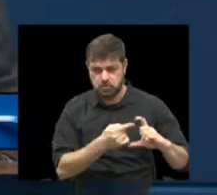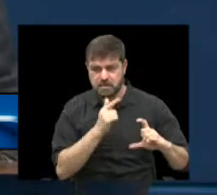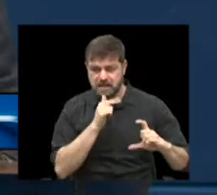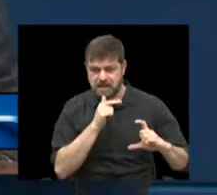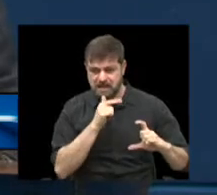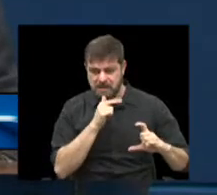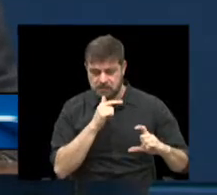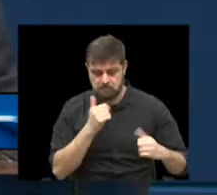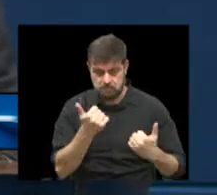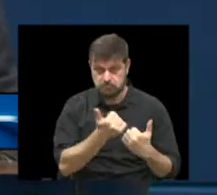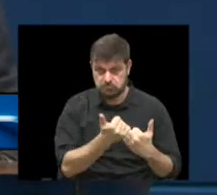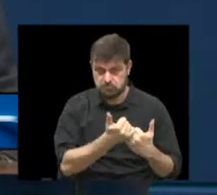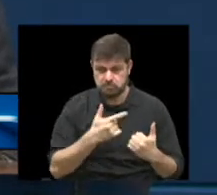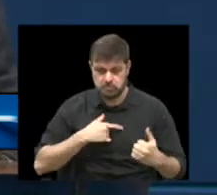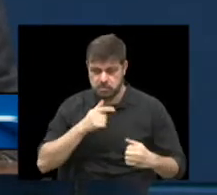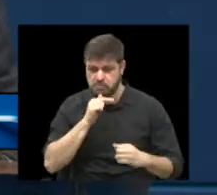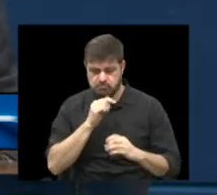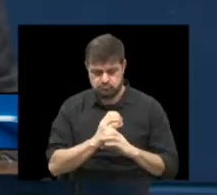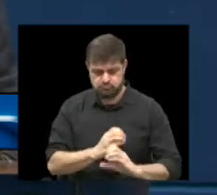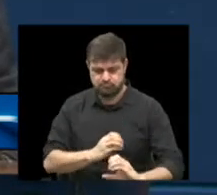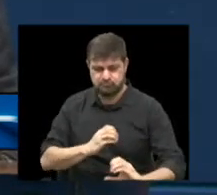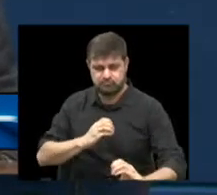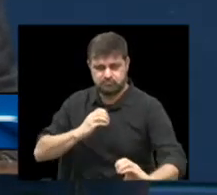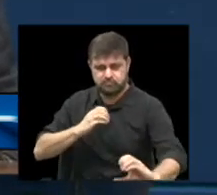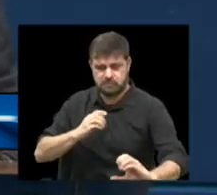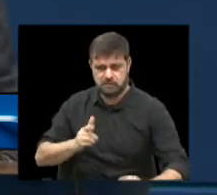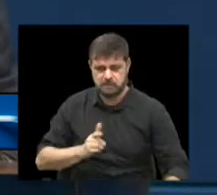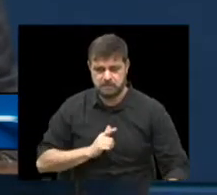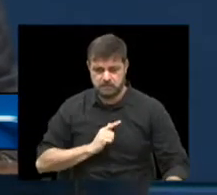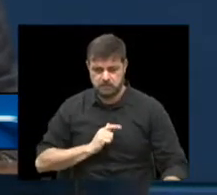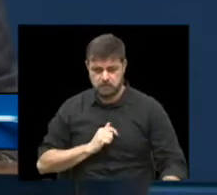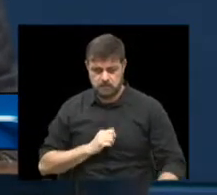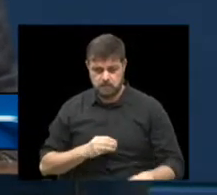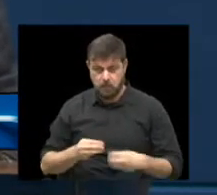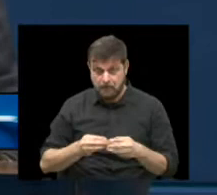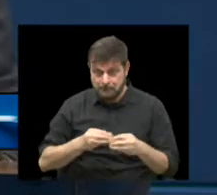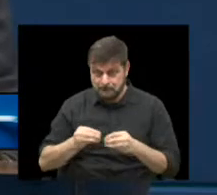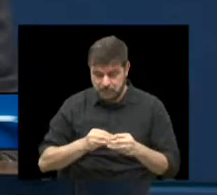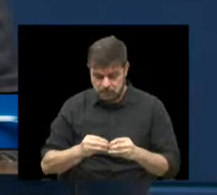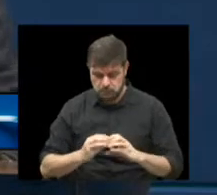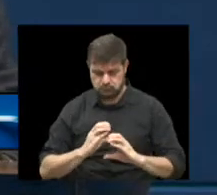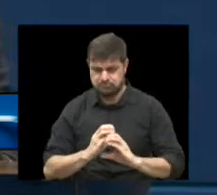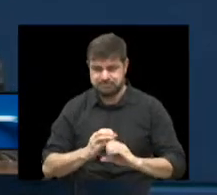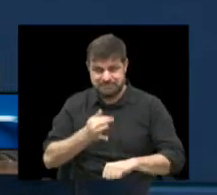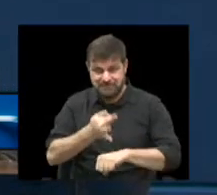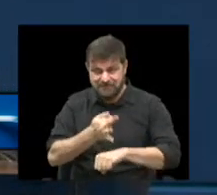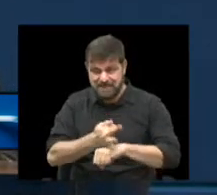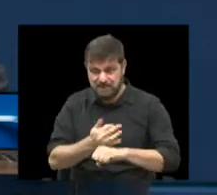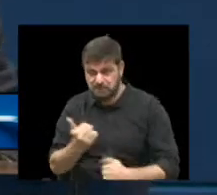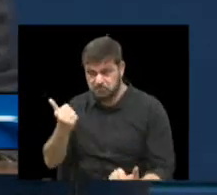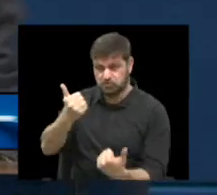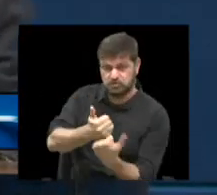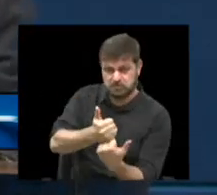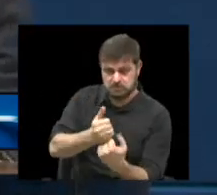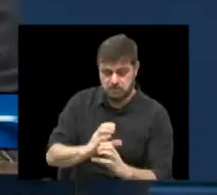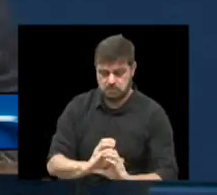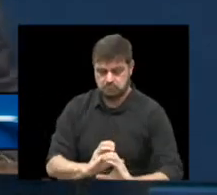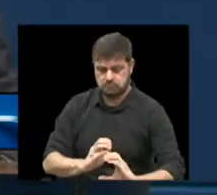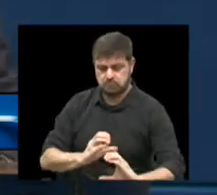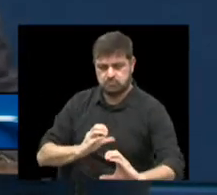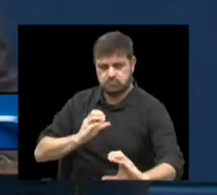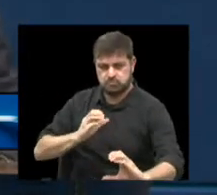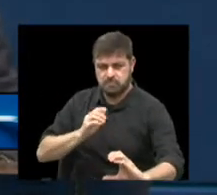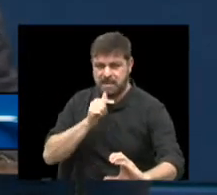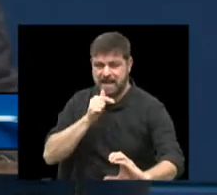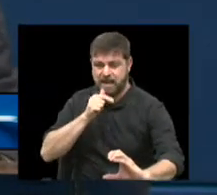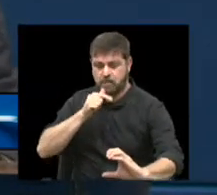210 quilômetros de rede, a maioria por polietileno de alta densidade, garantindo assim uma maior eficácia no sistema de